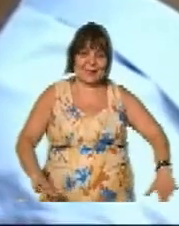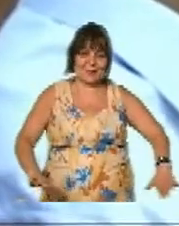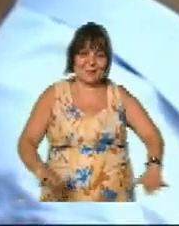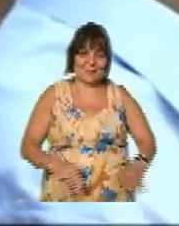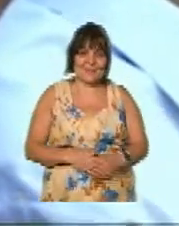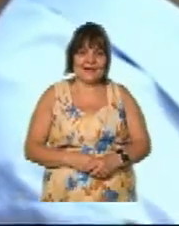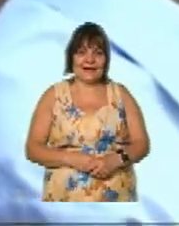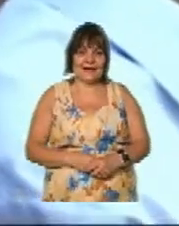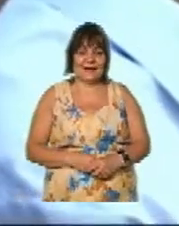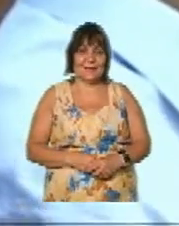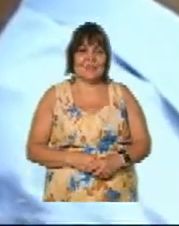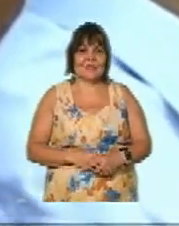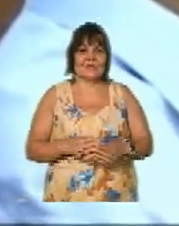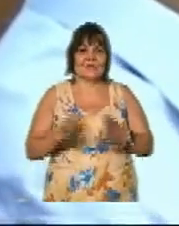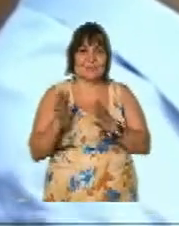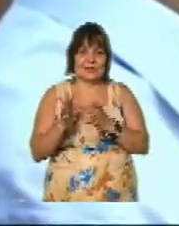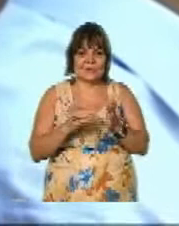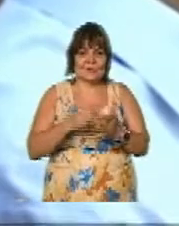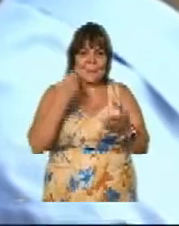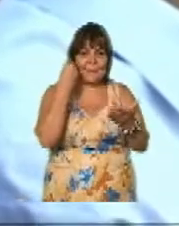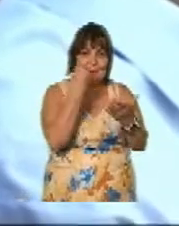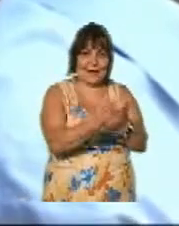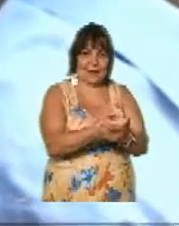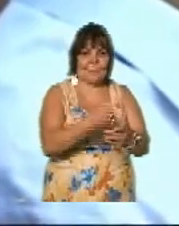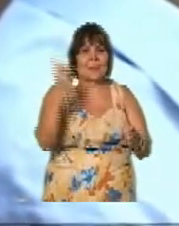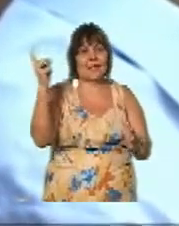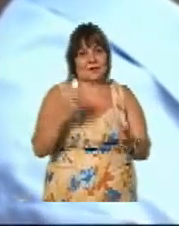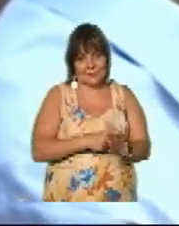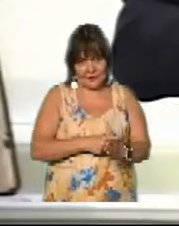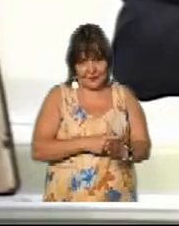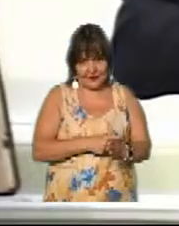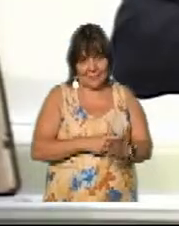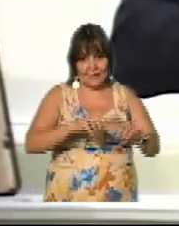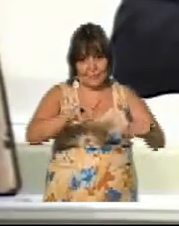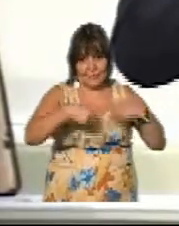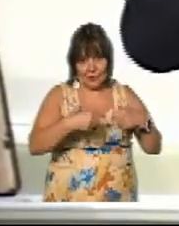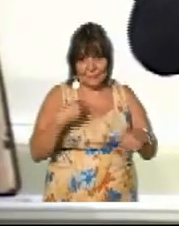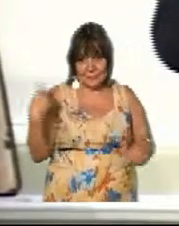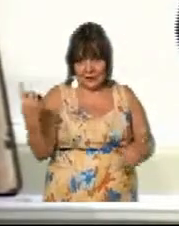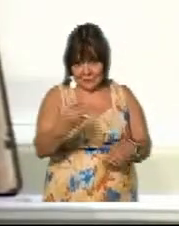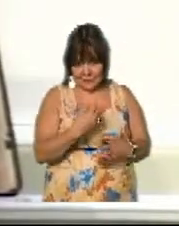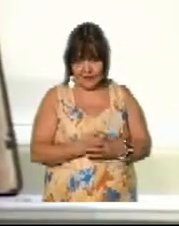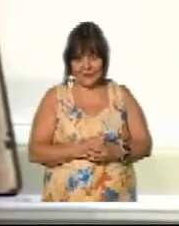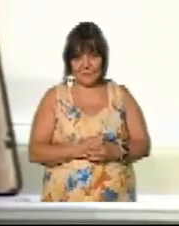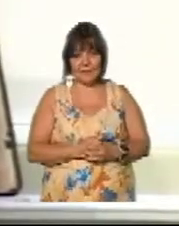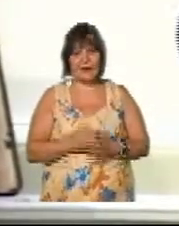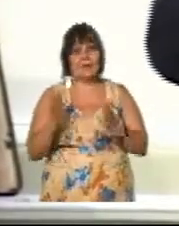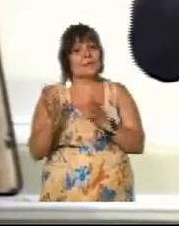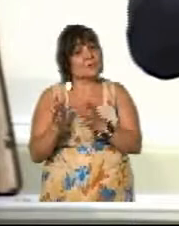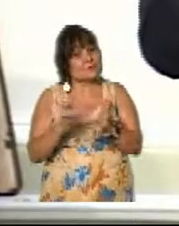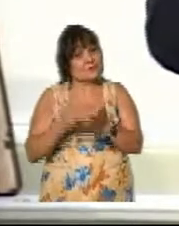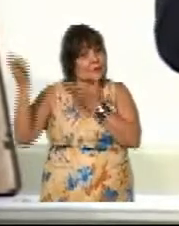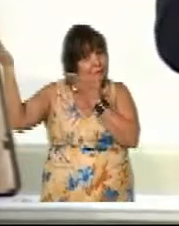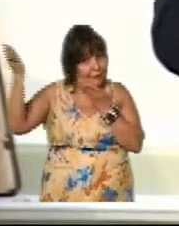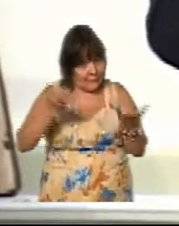a dívida que constava contra nós. Então, Jesus veio para servir. Agora, note